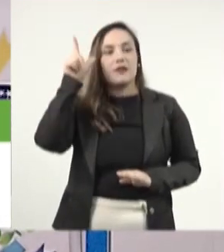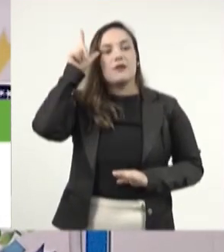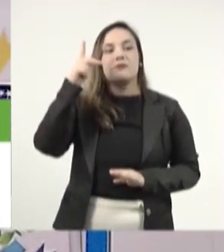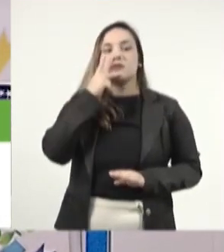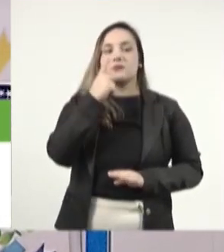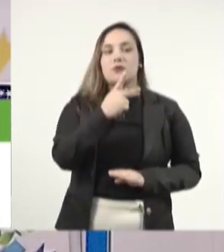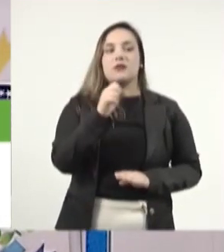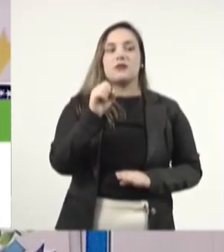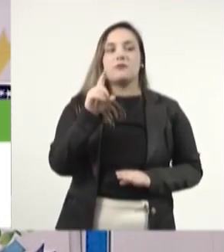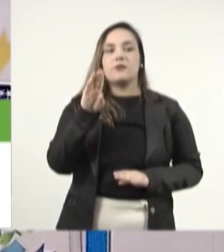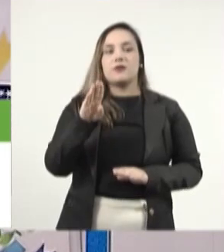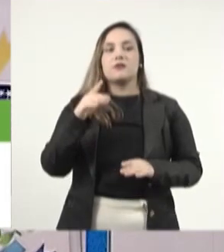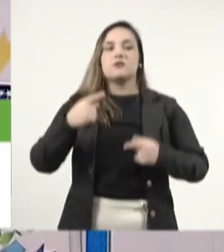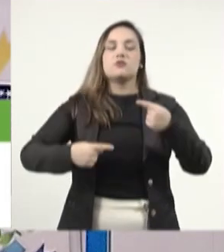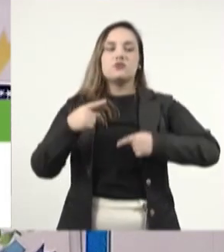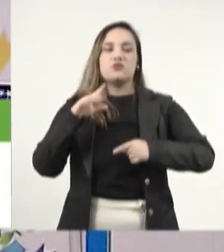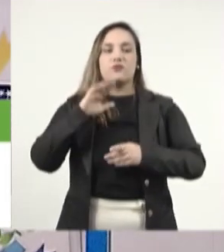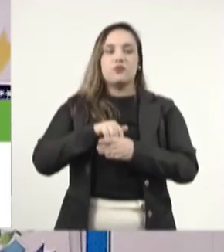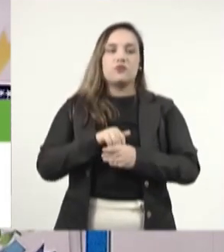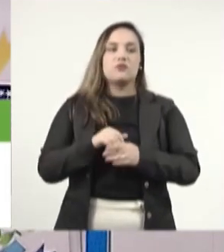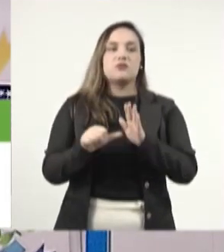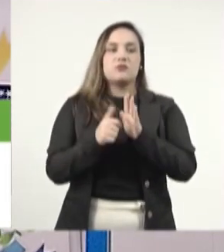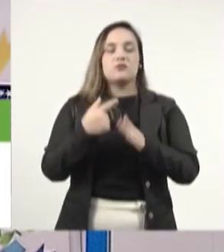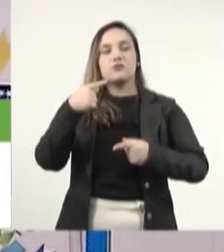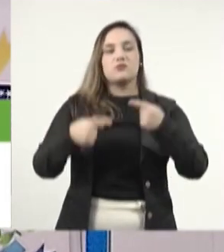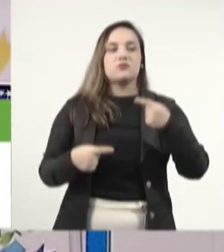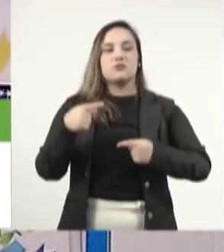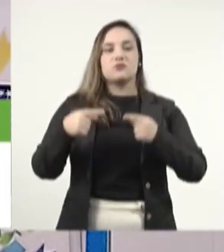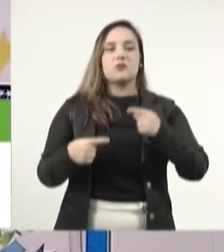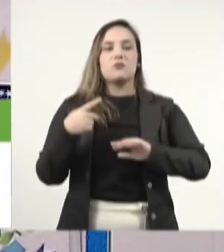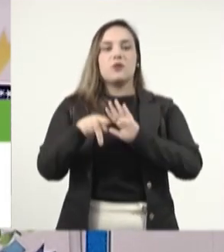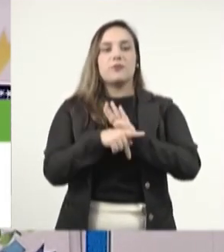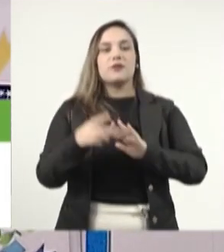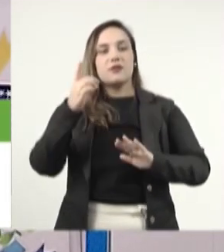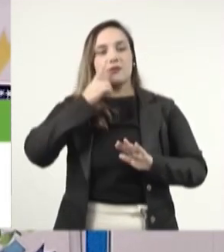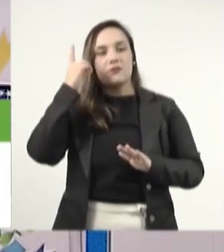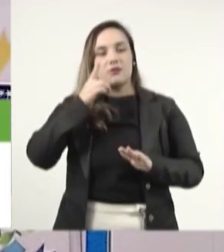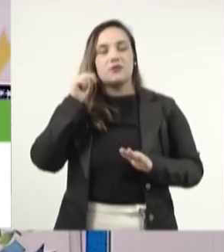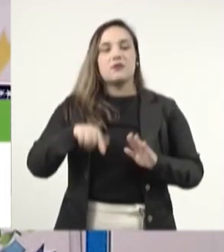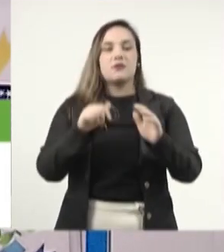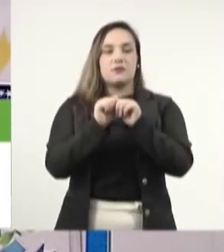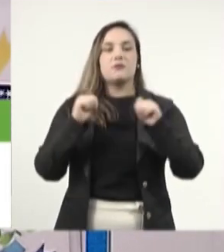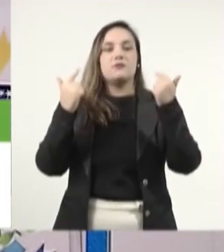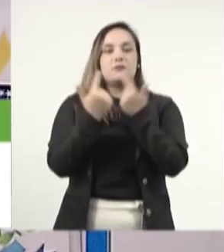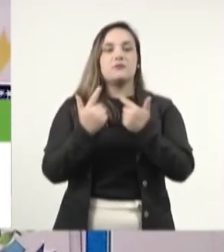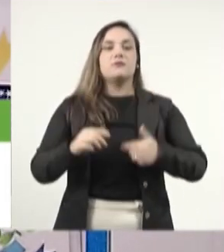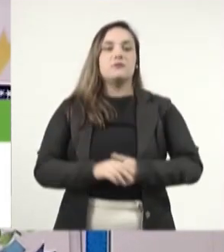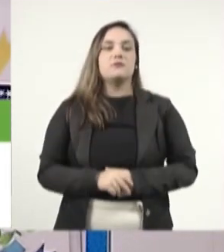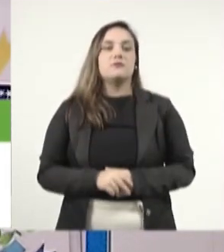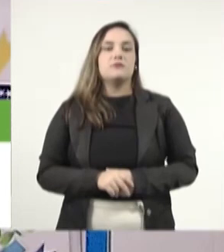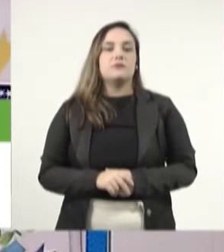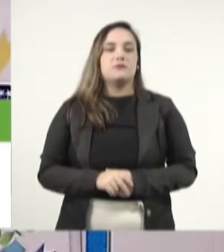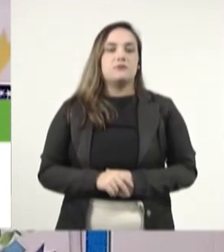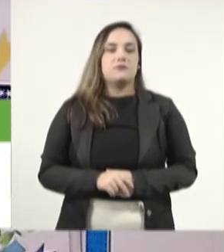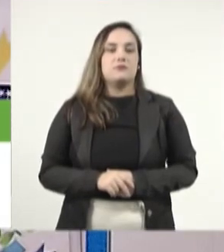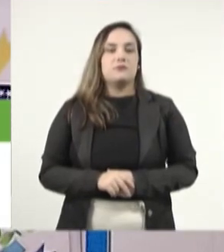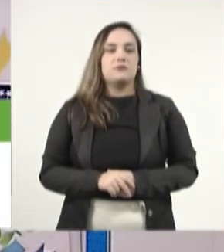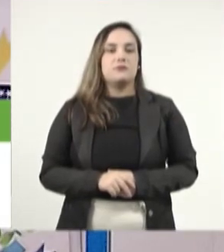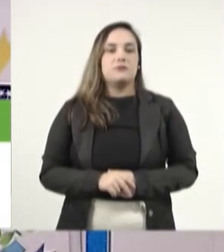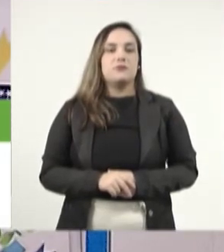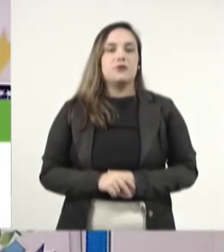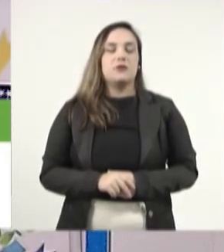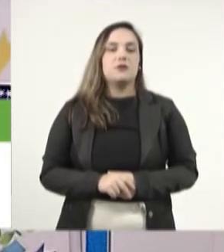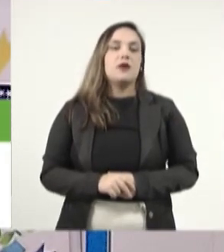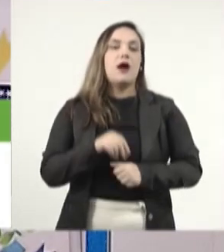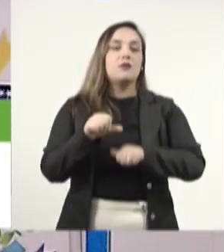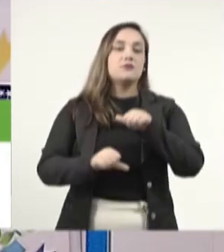PSDB, matéria que foi discutida, votada e aprovada em segunda discussão pelos deputados aqui da Assembleia Legislativa, e que ela altera uma lei